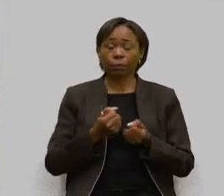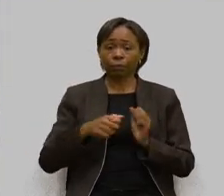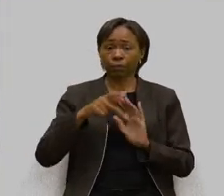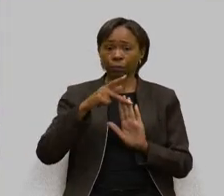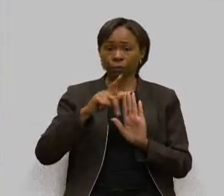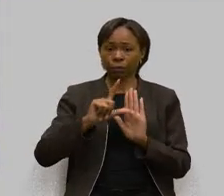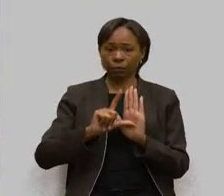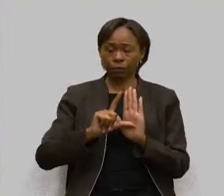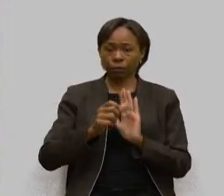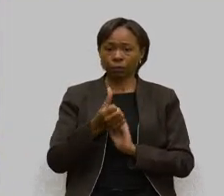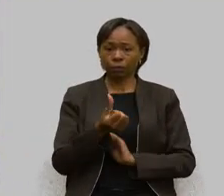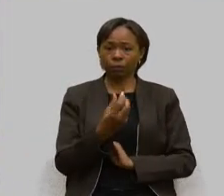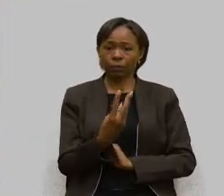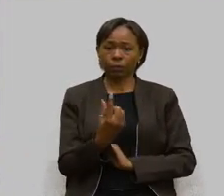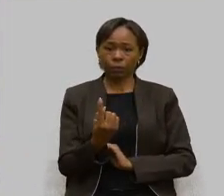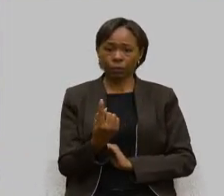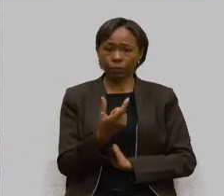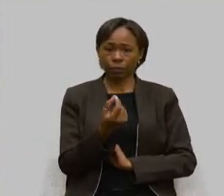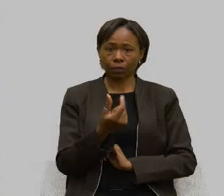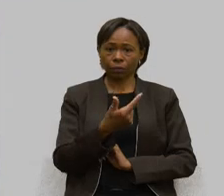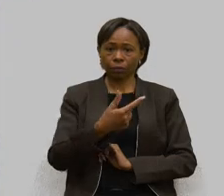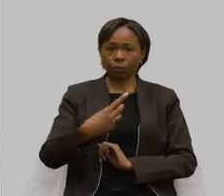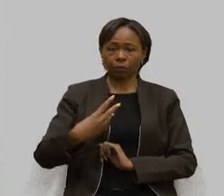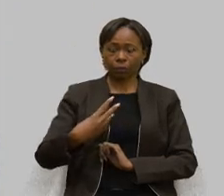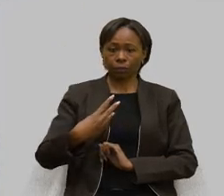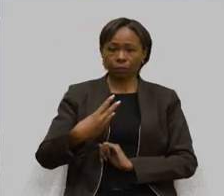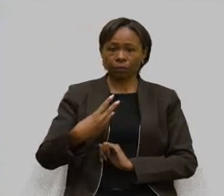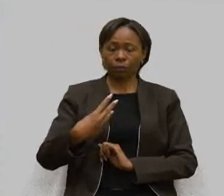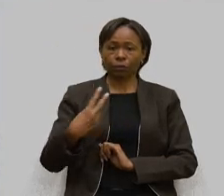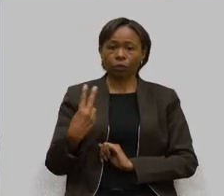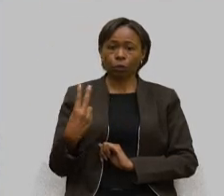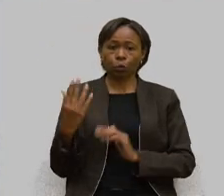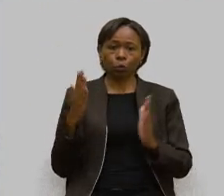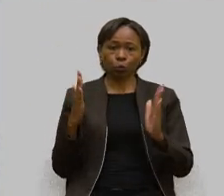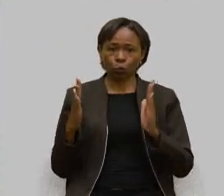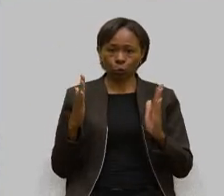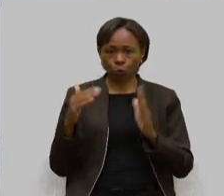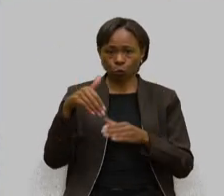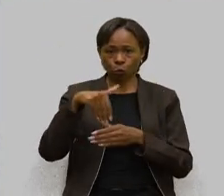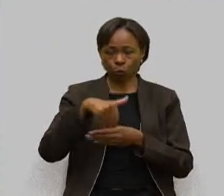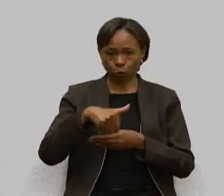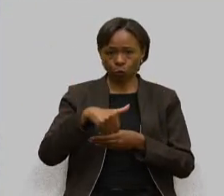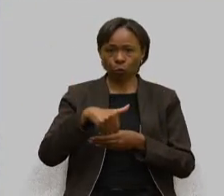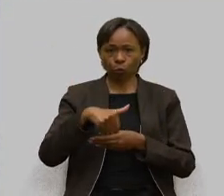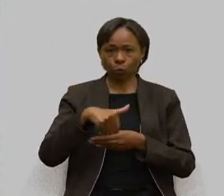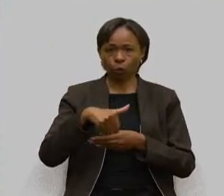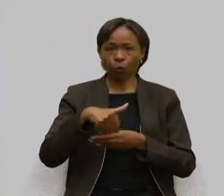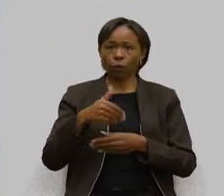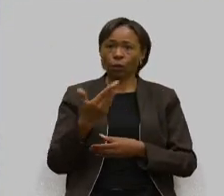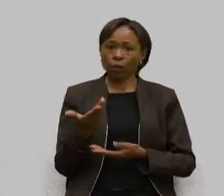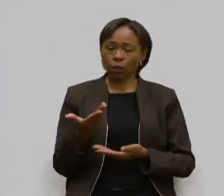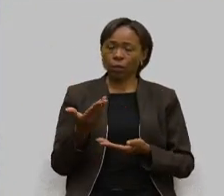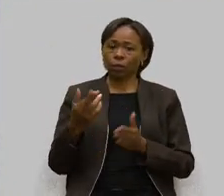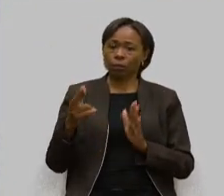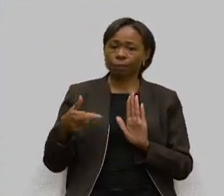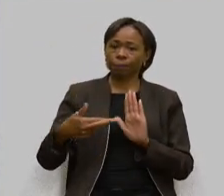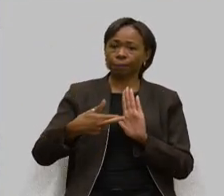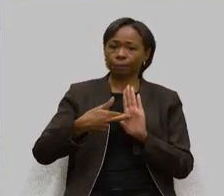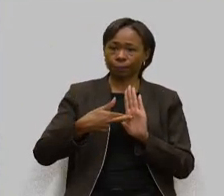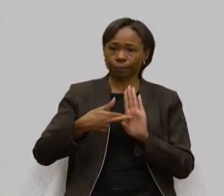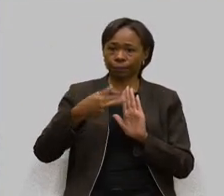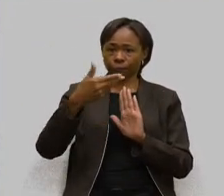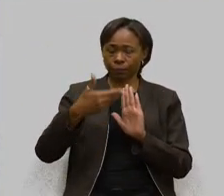número 63123 do segundo turno do qual avocou para si a relatoria a